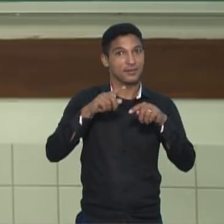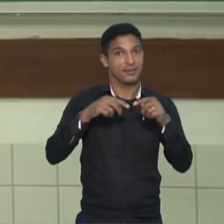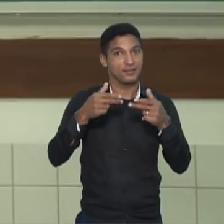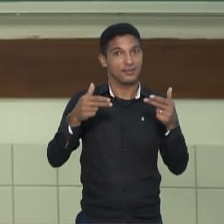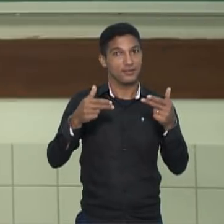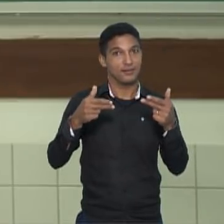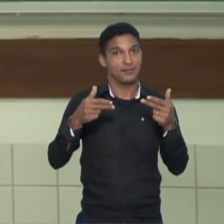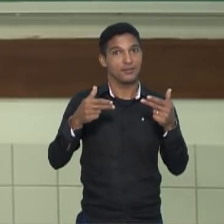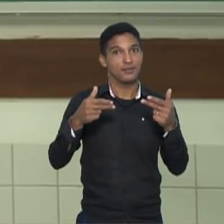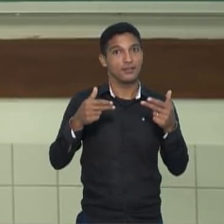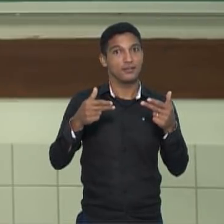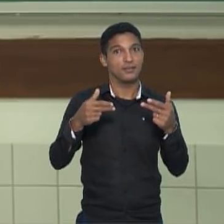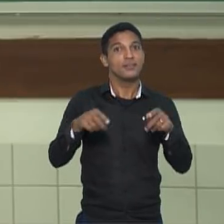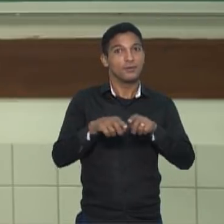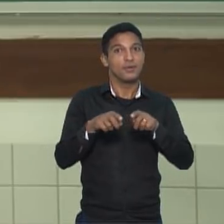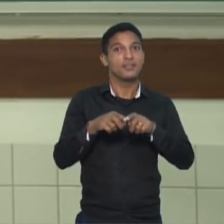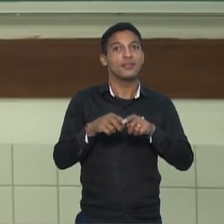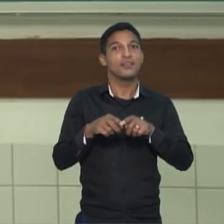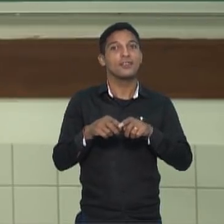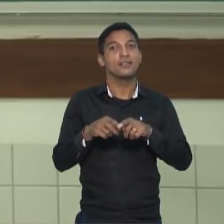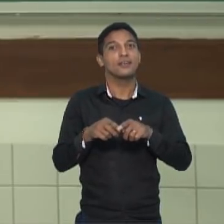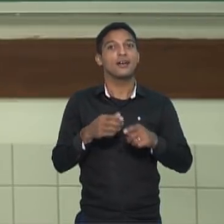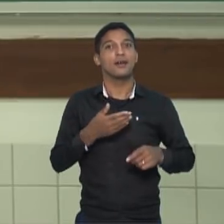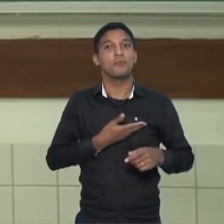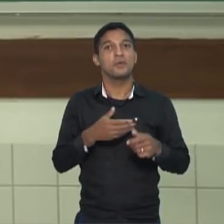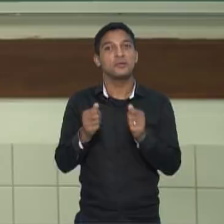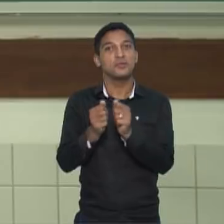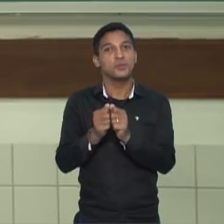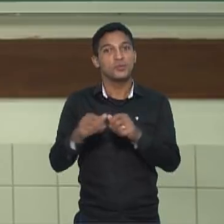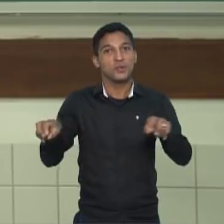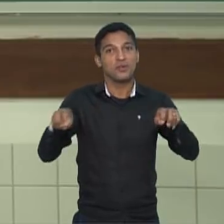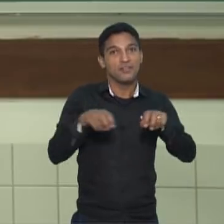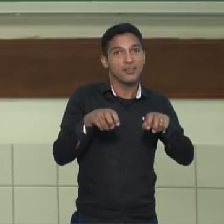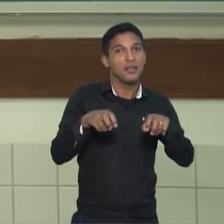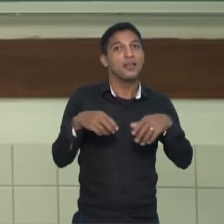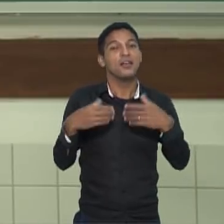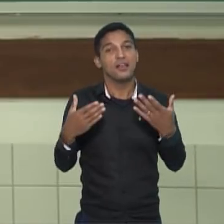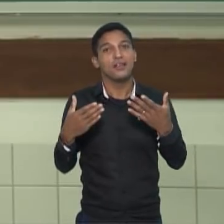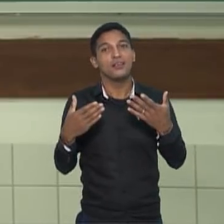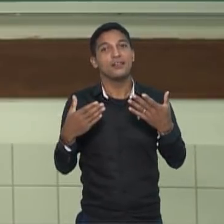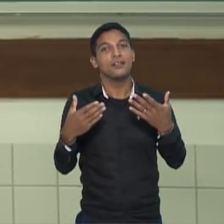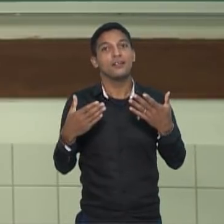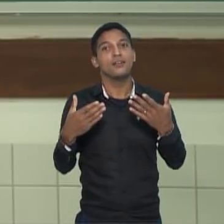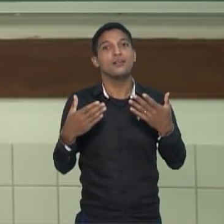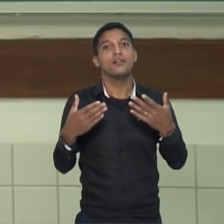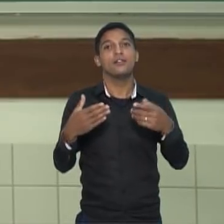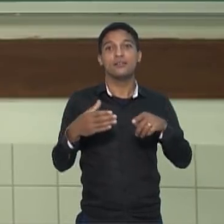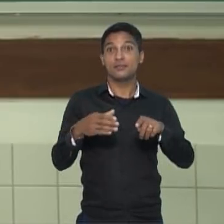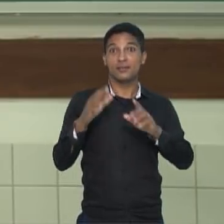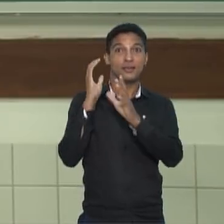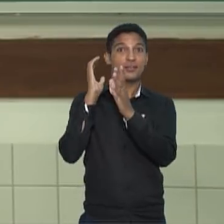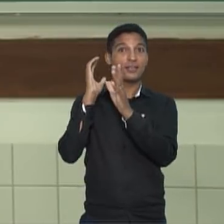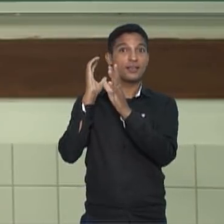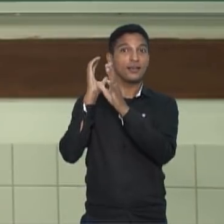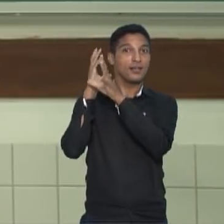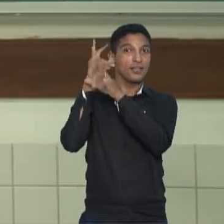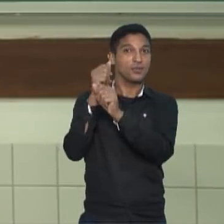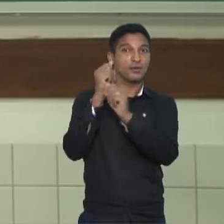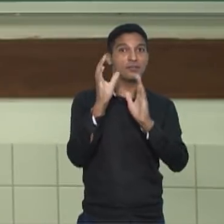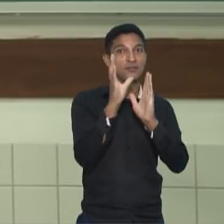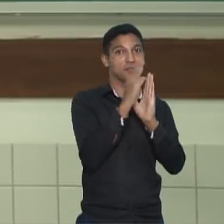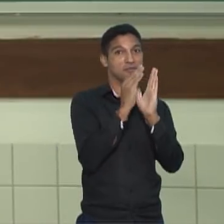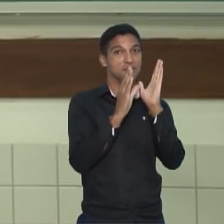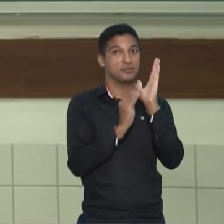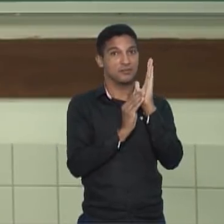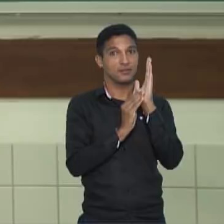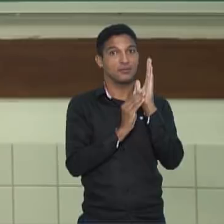você, sinta-se convidado a participar desta aula sobre a retomada de conteúdo, justamente sobre a importância